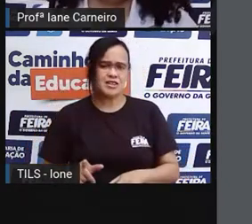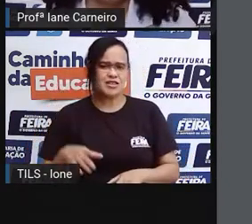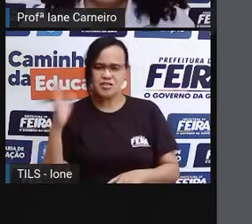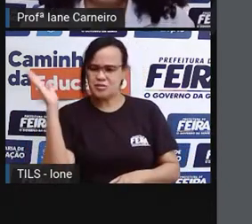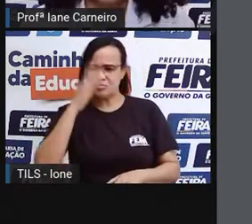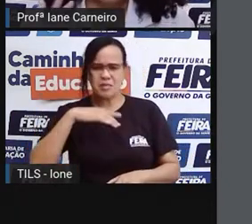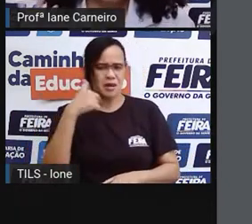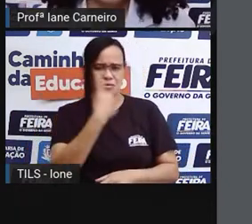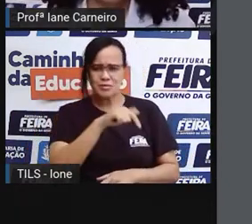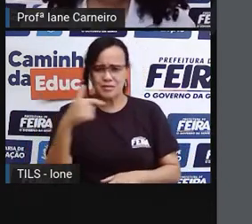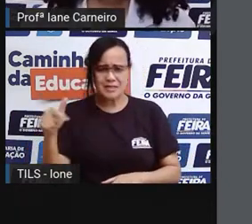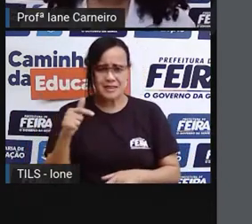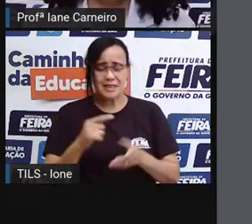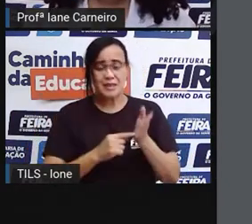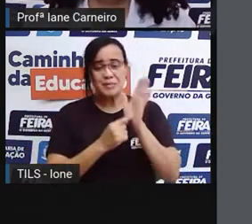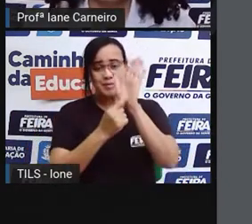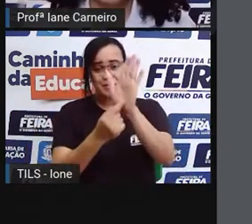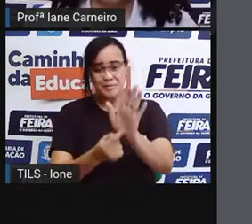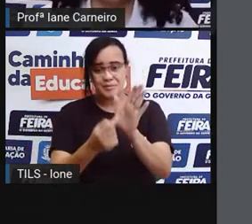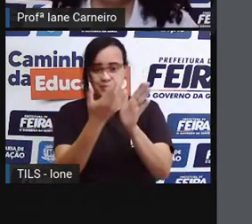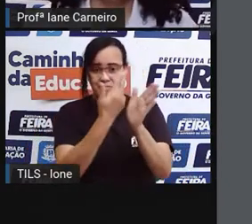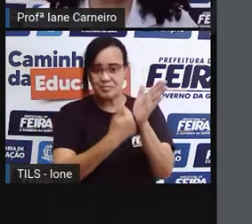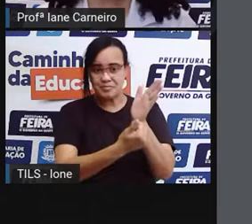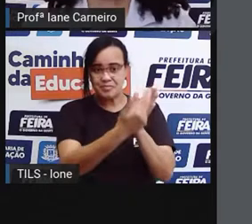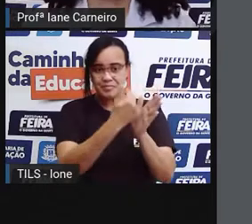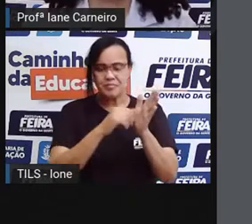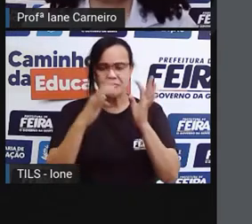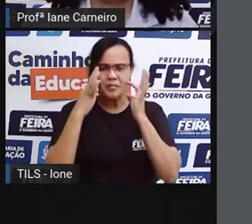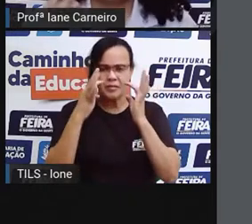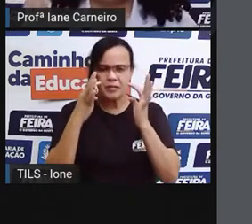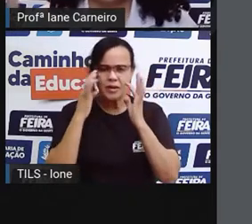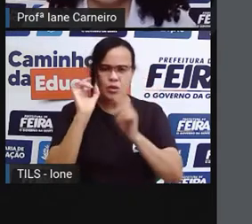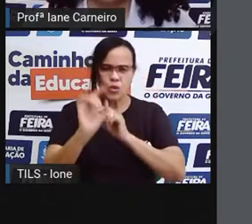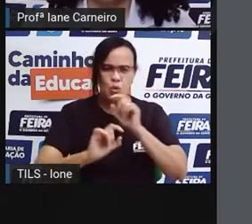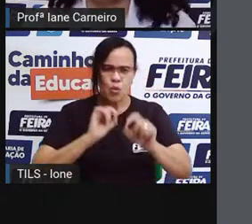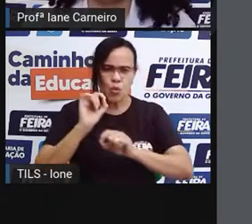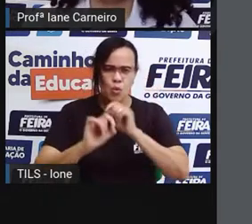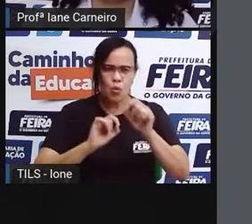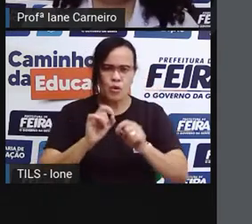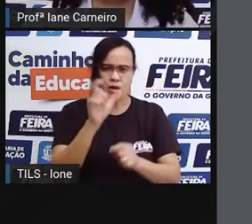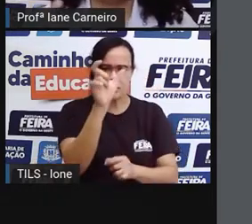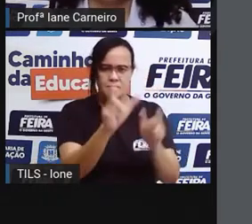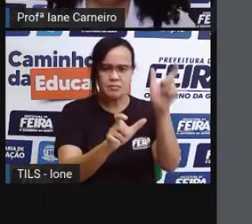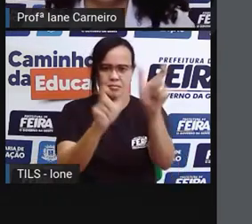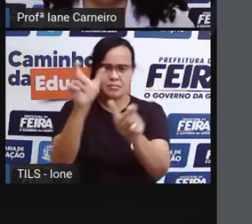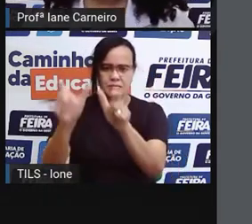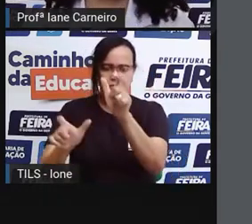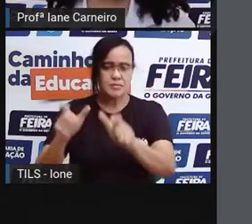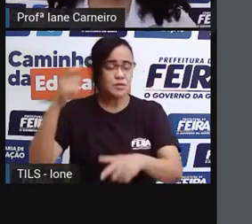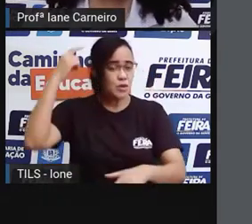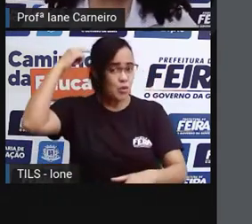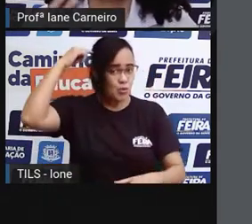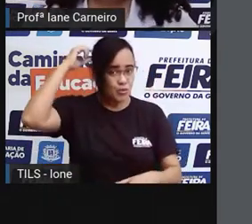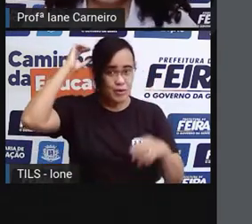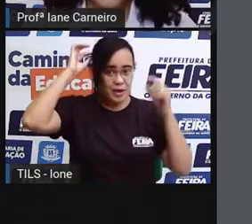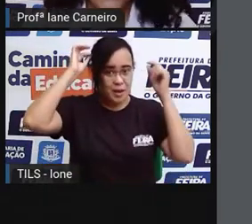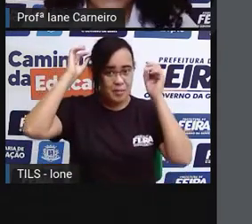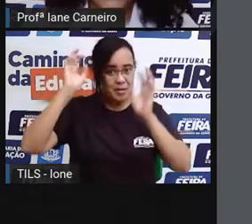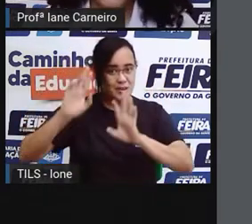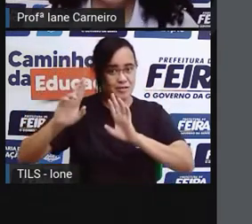Que pela capa a gente já observa, né? Como cada personagem é, o cabelo de cada um,